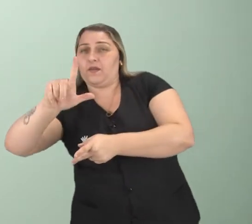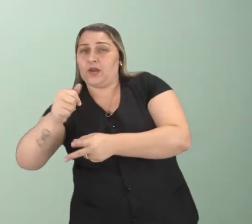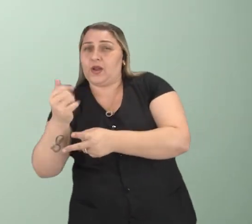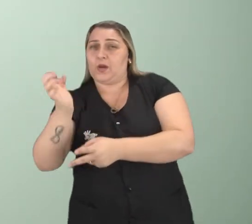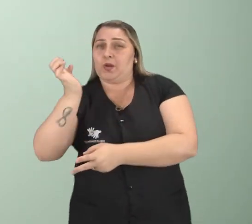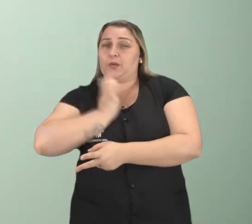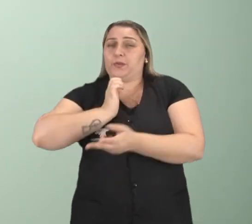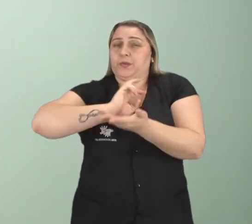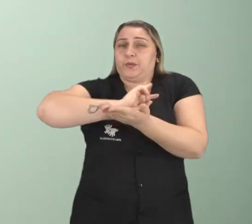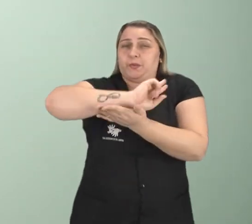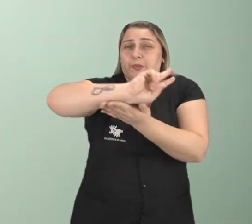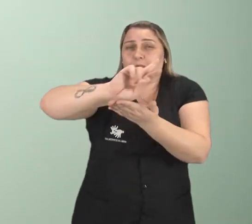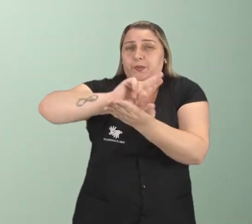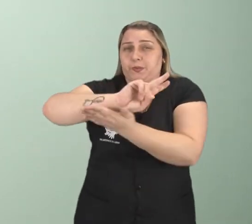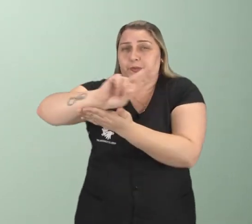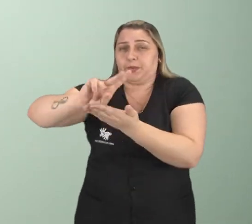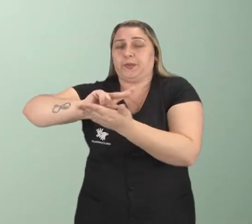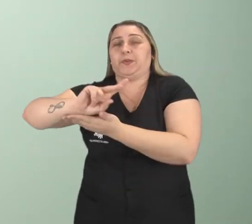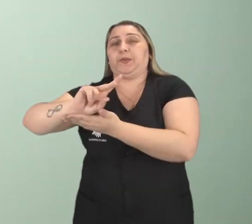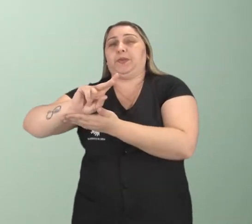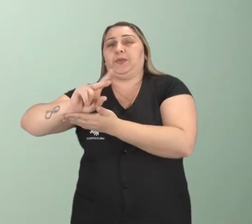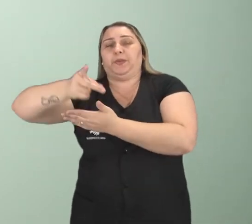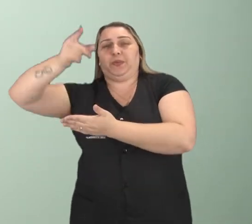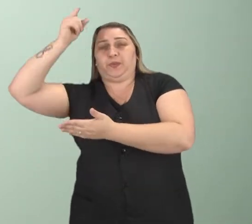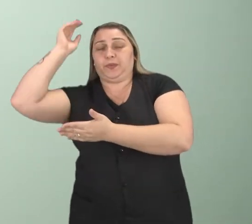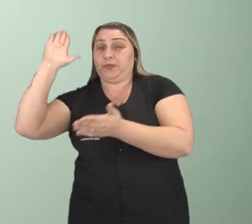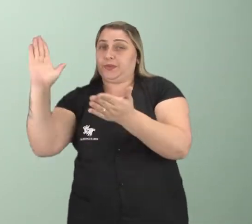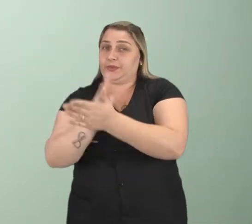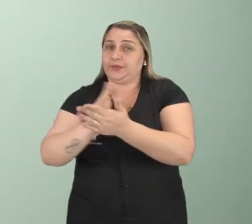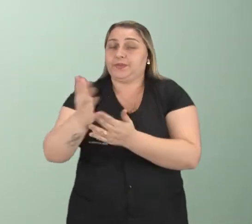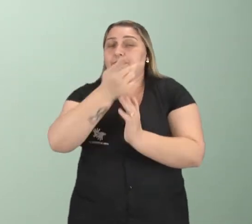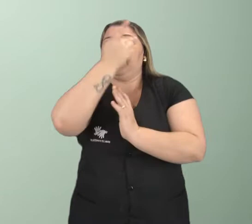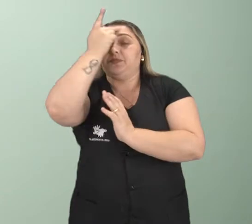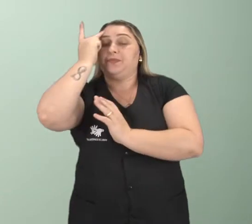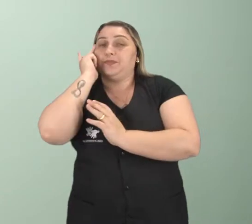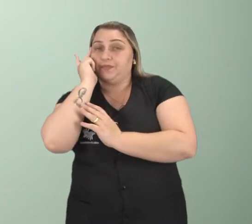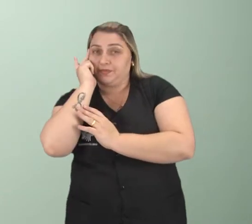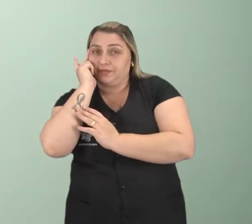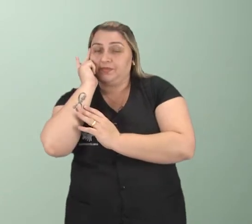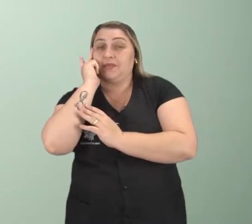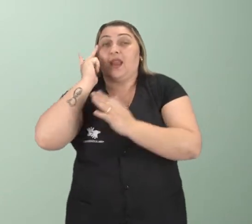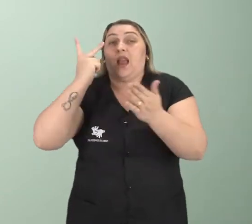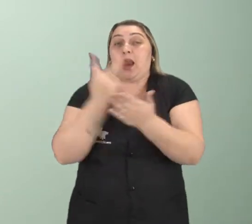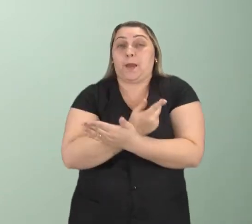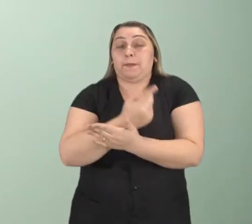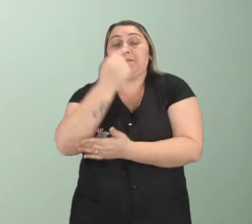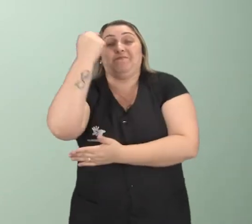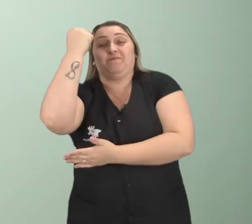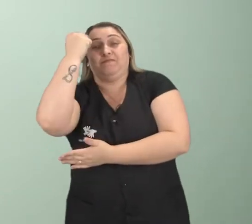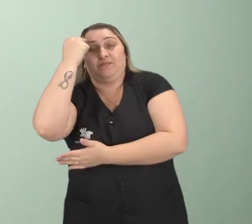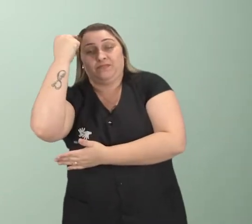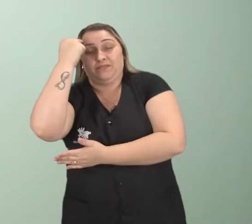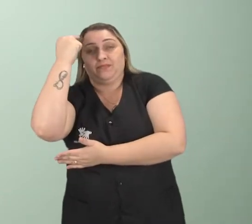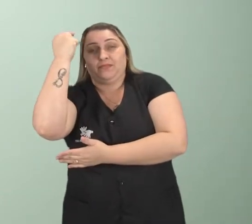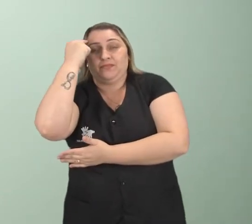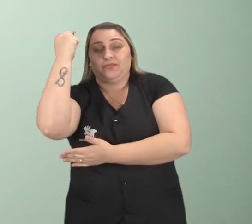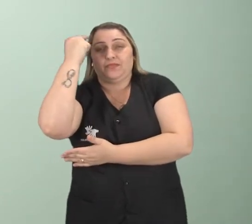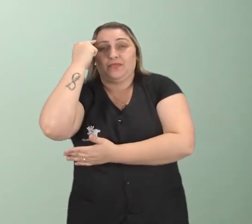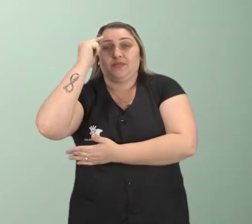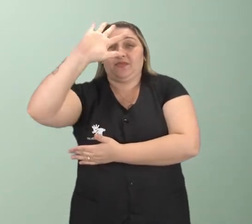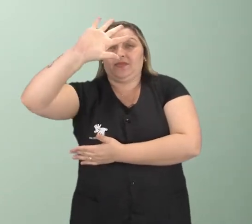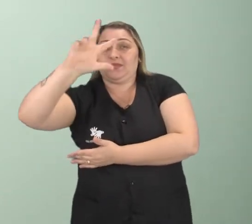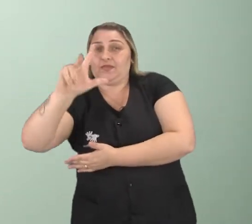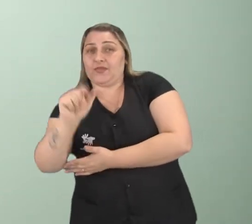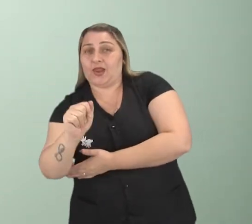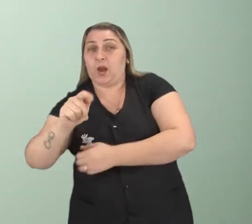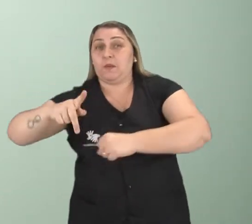diversidade. Por muito tempo, algumas pessoas, elas erroneamente pensavam que a África